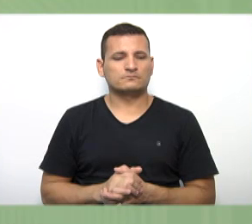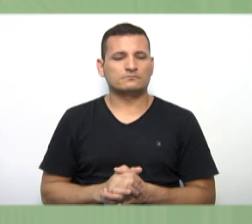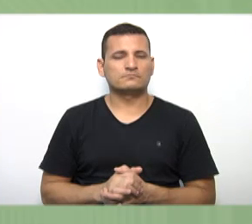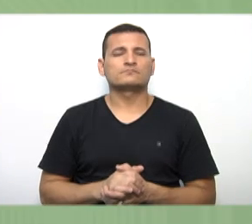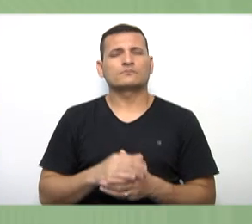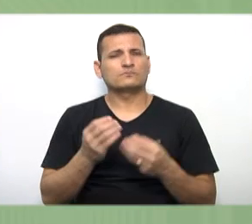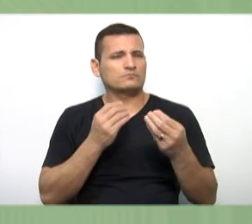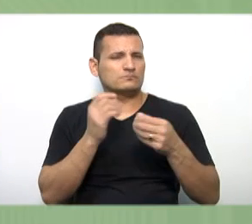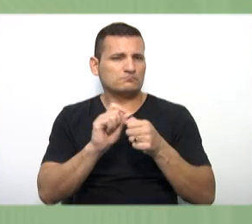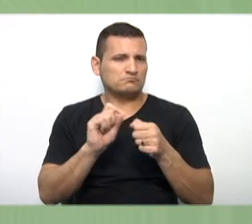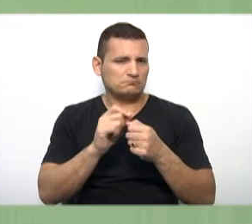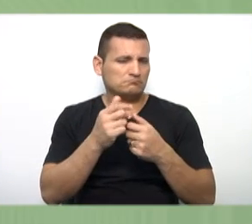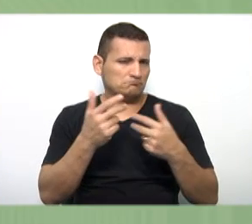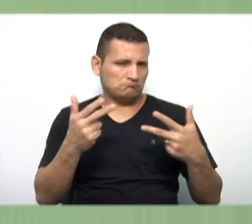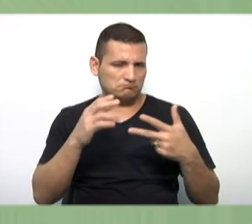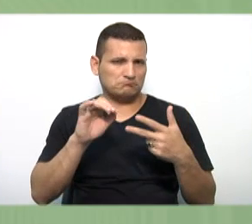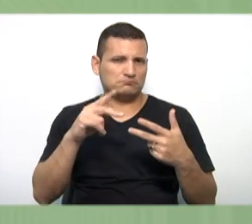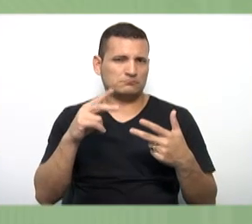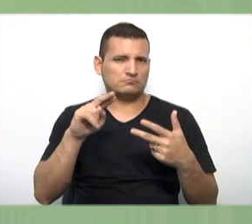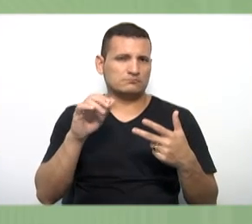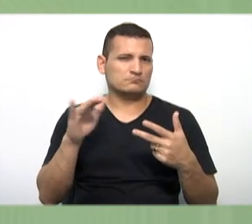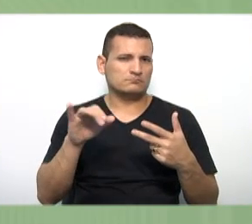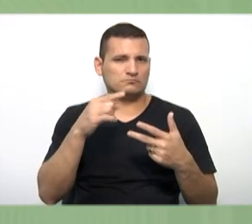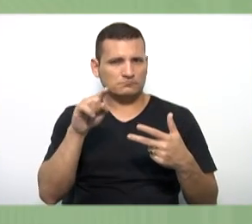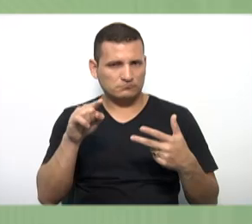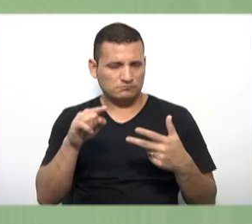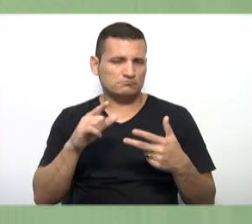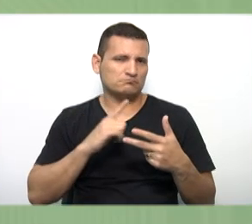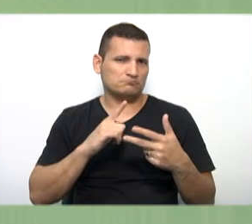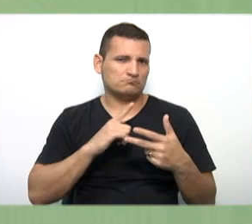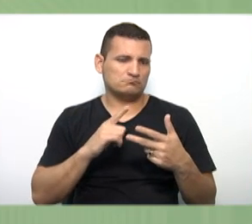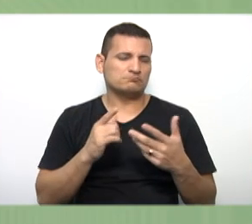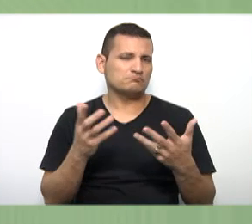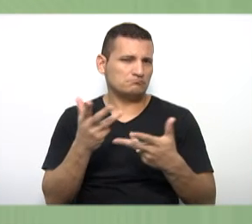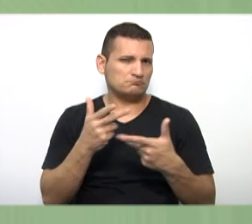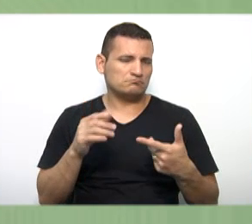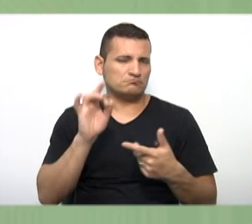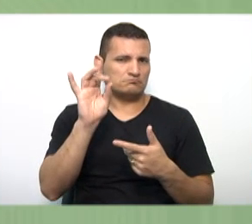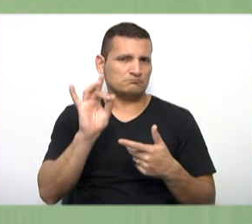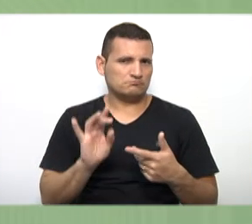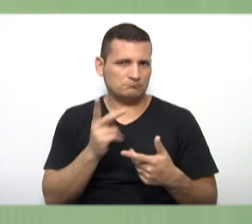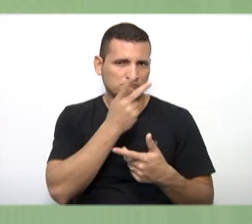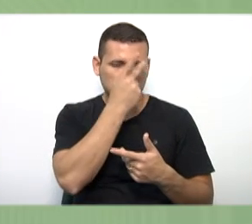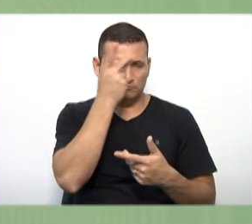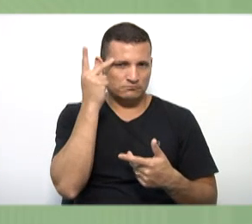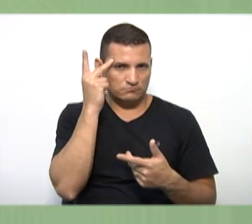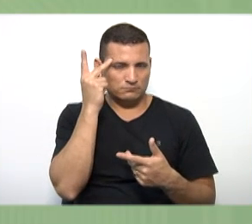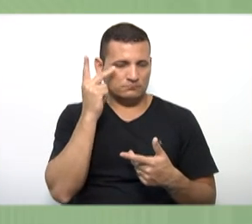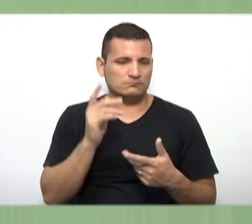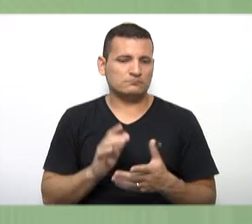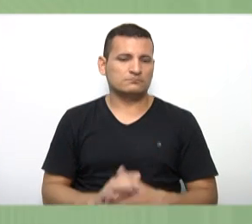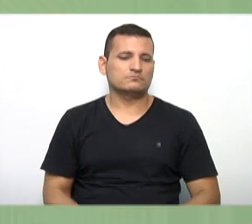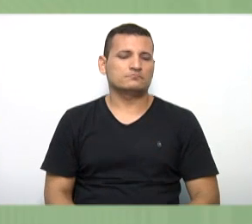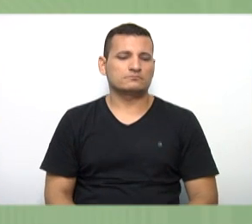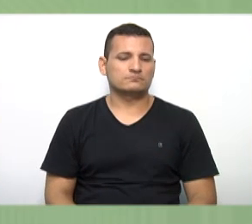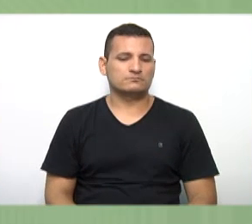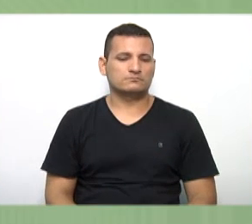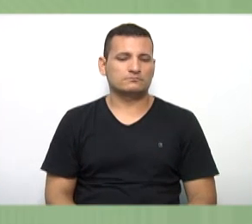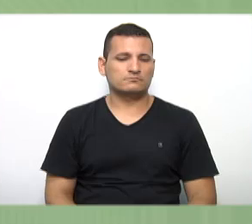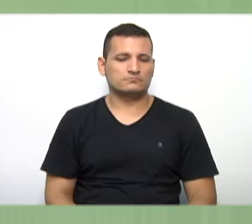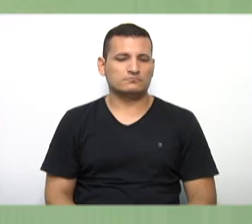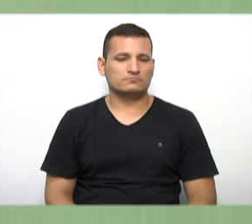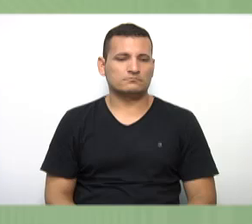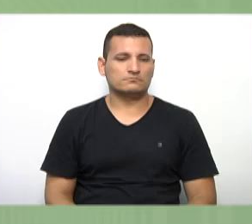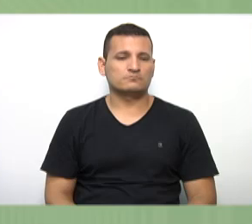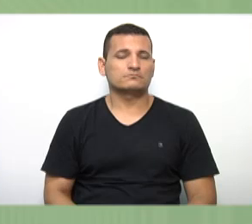níveis e fazer e executar está relacionado à habilidade de cada uma das pessoas que tem essas questões das habilidades.